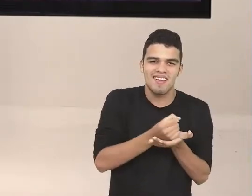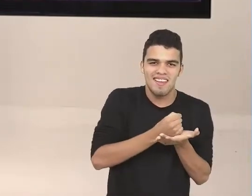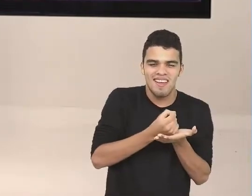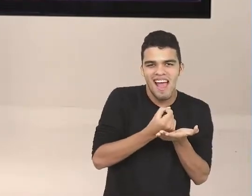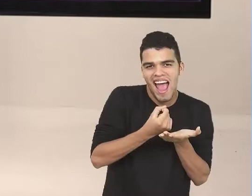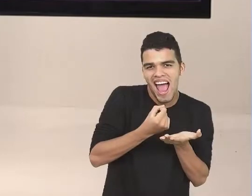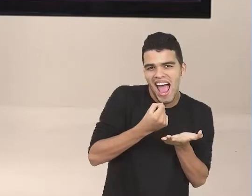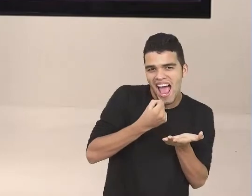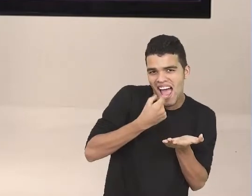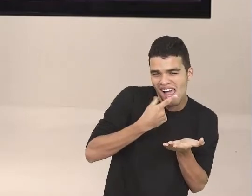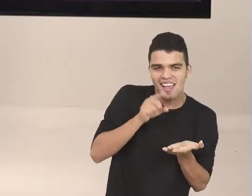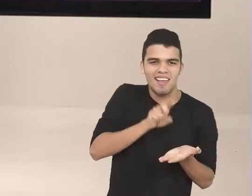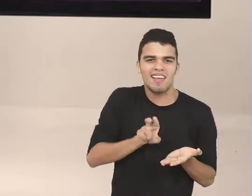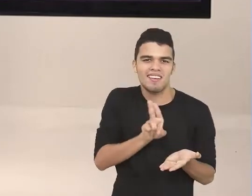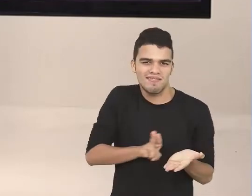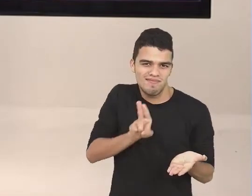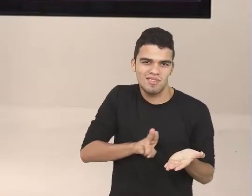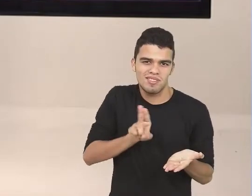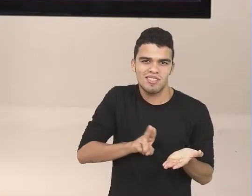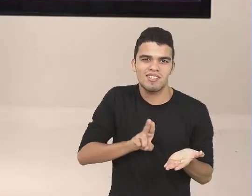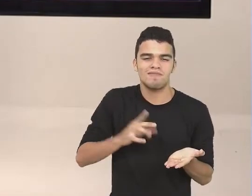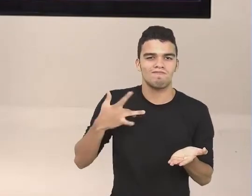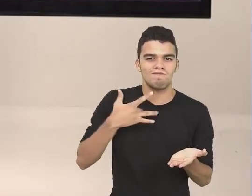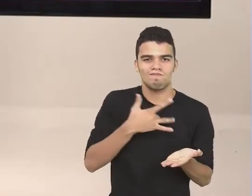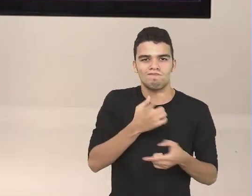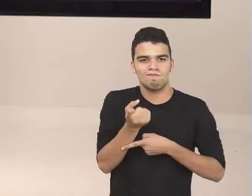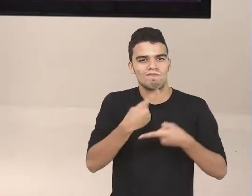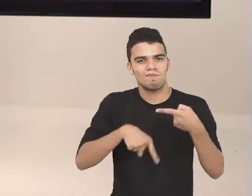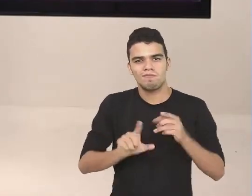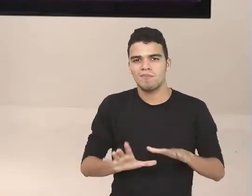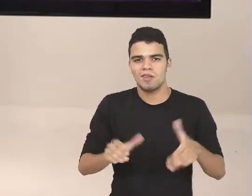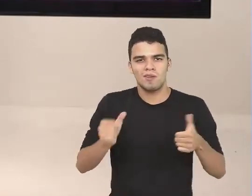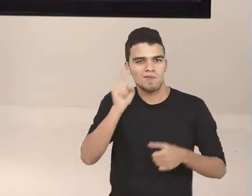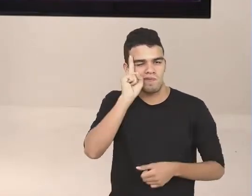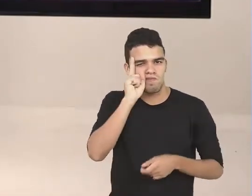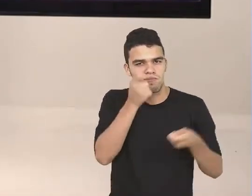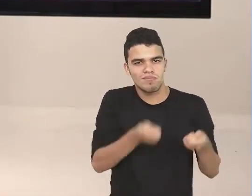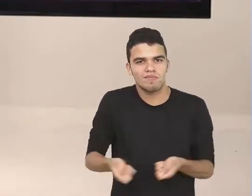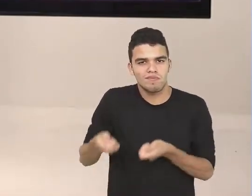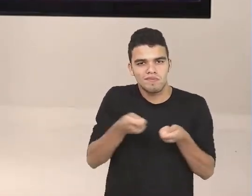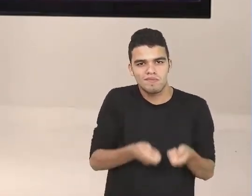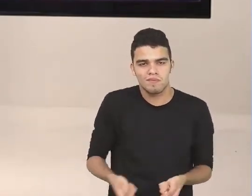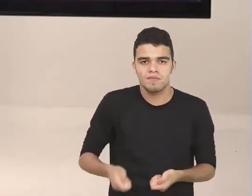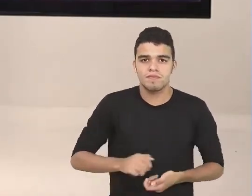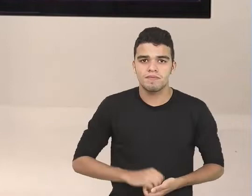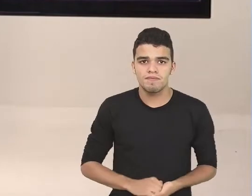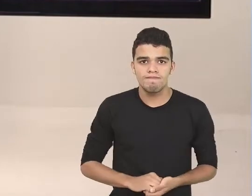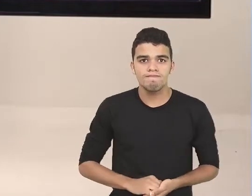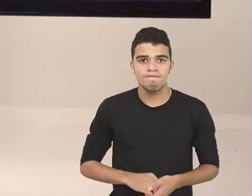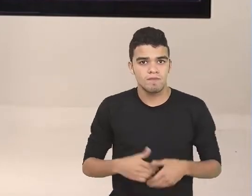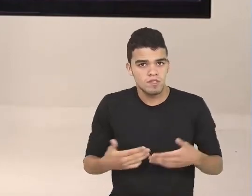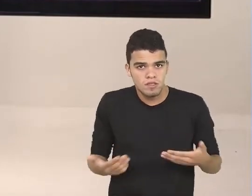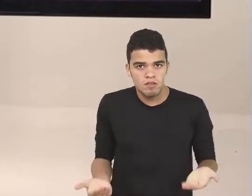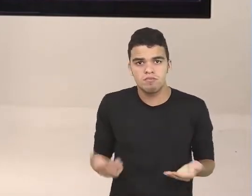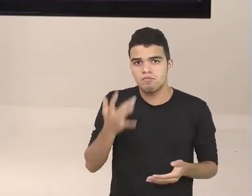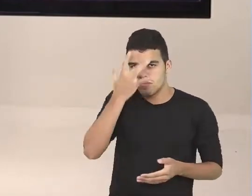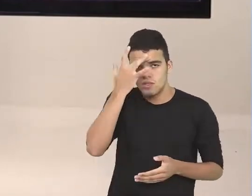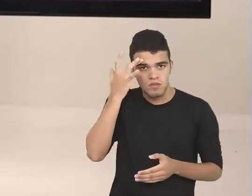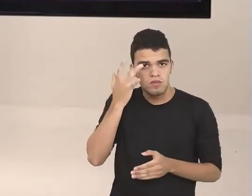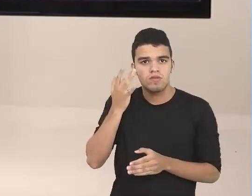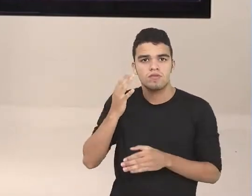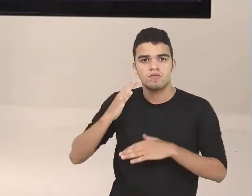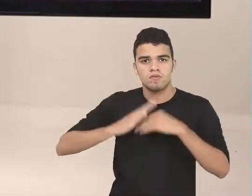de remédio que eles utilizam no dia a dia deles. Com isso, os cientistas, depois